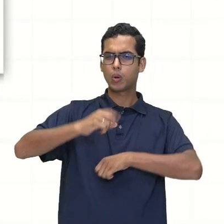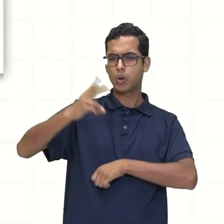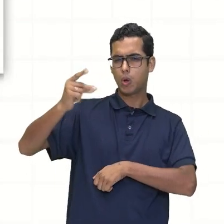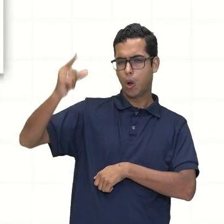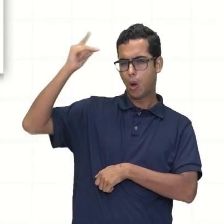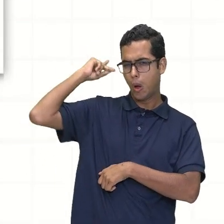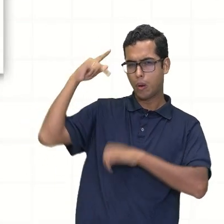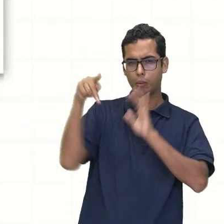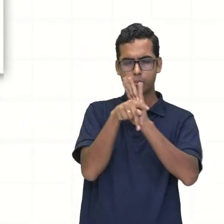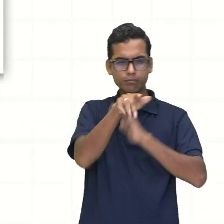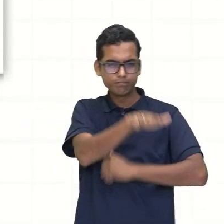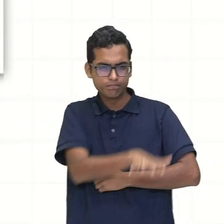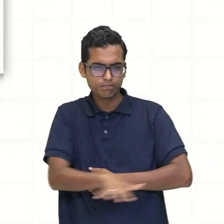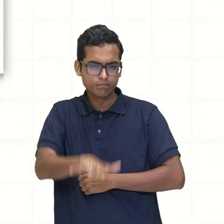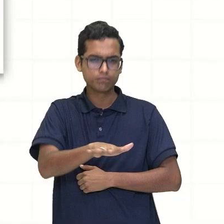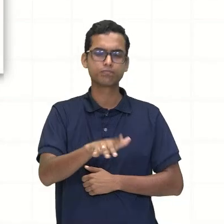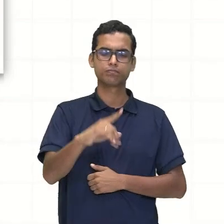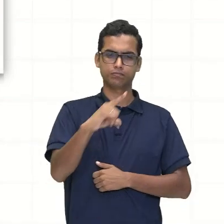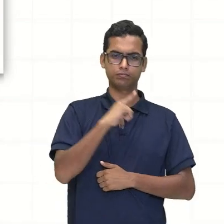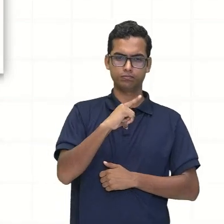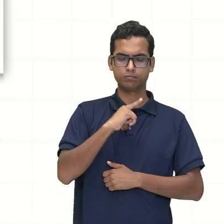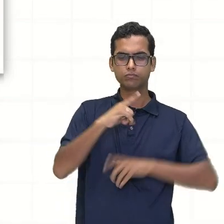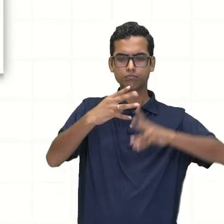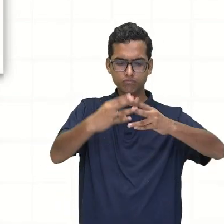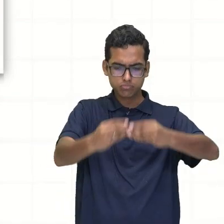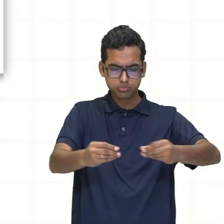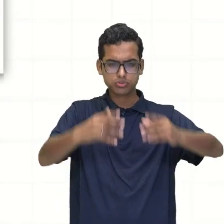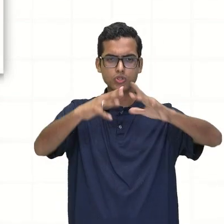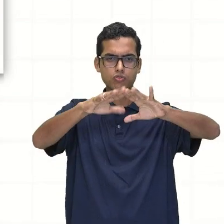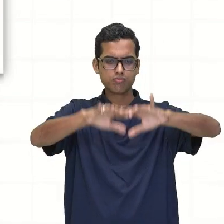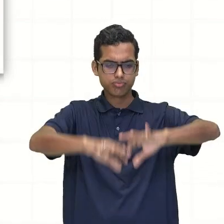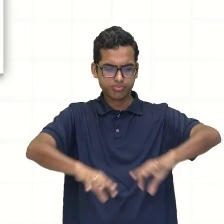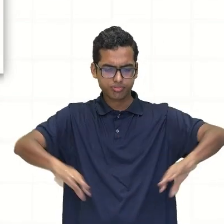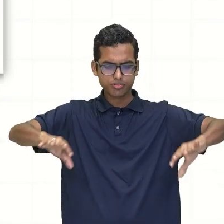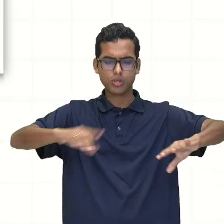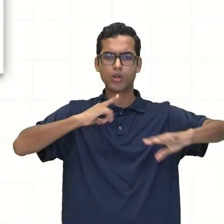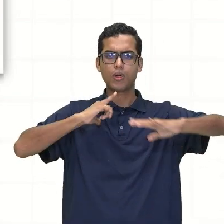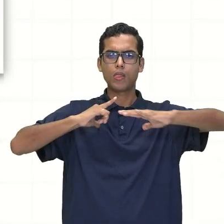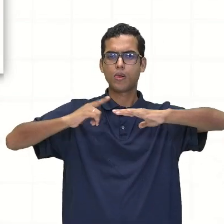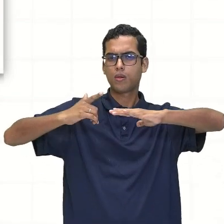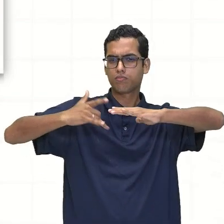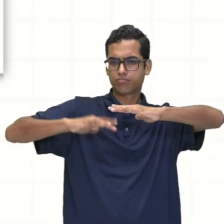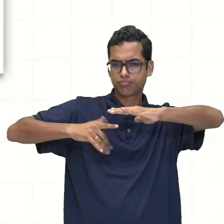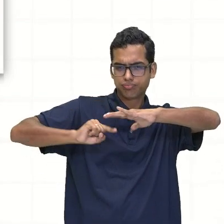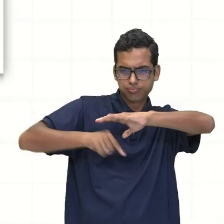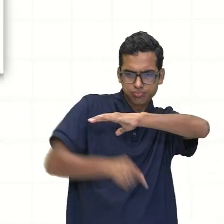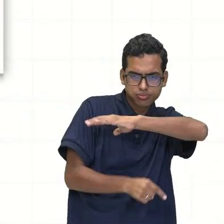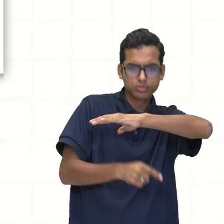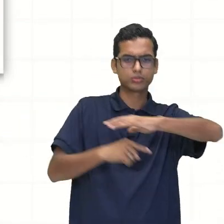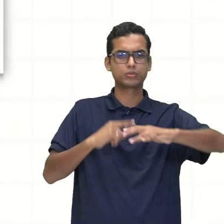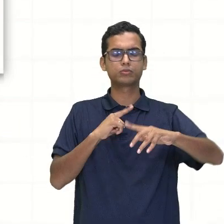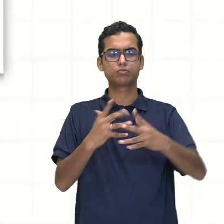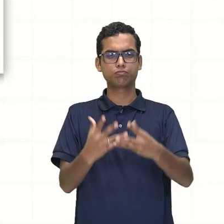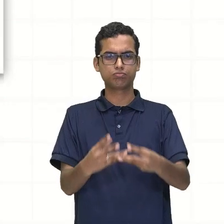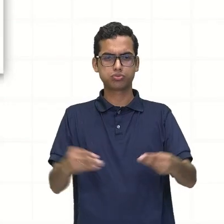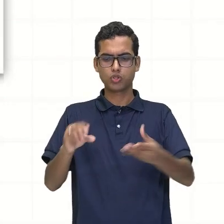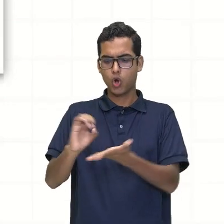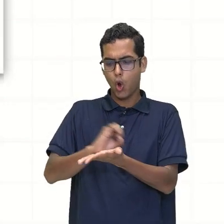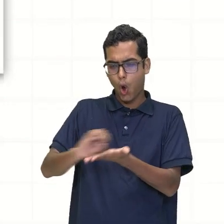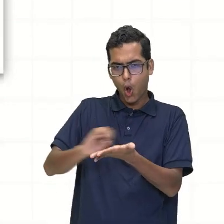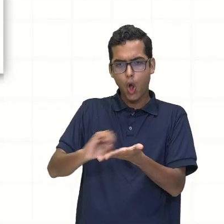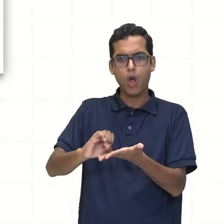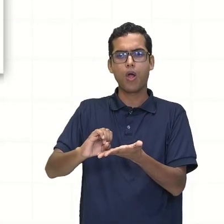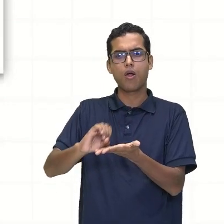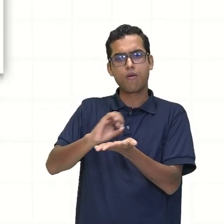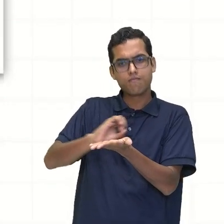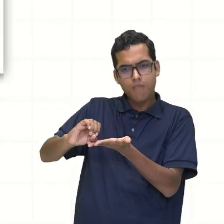vai observar esse processo de sedimentação, esse processo de decomposição da matéria orgânica, né?